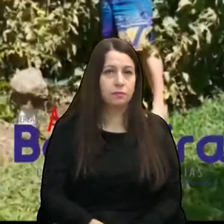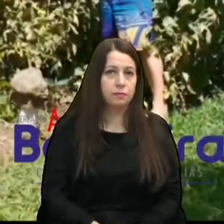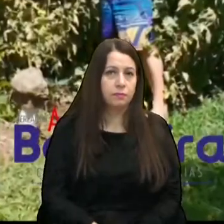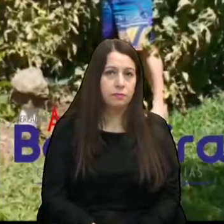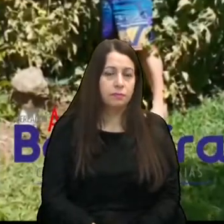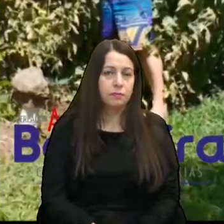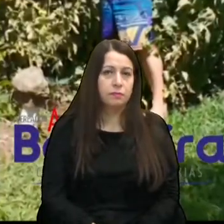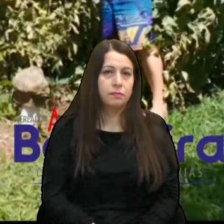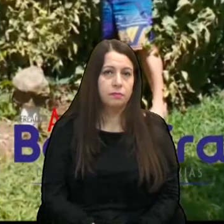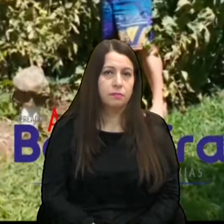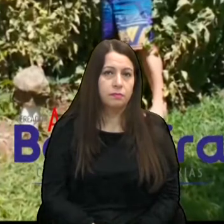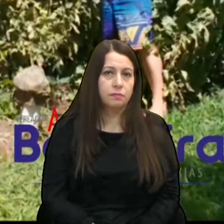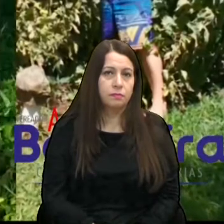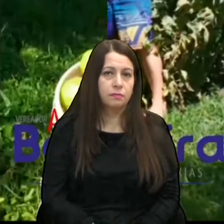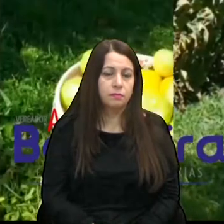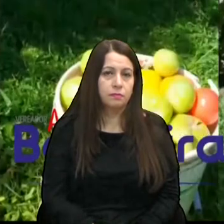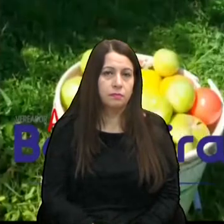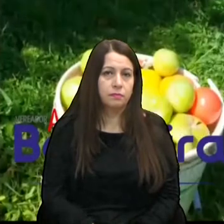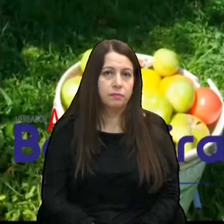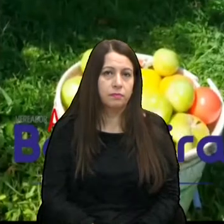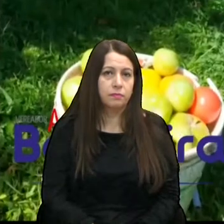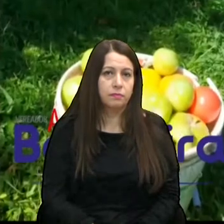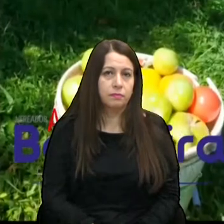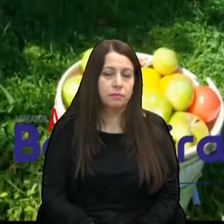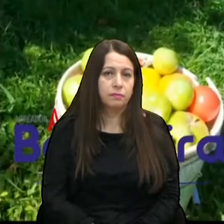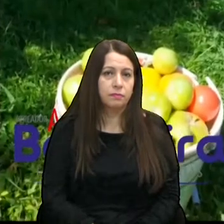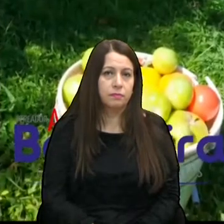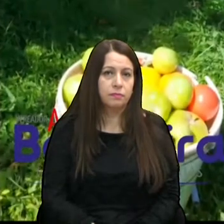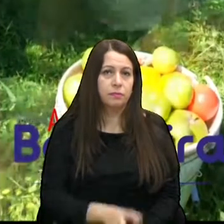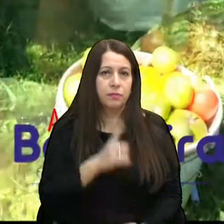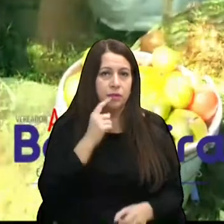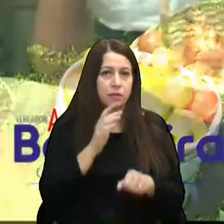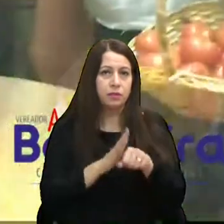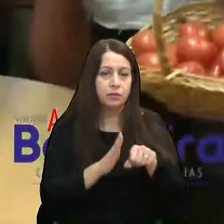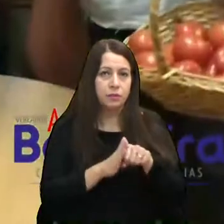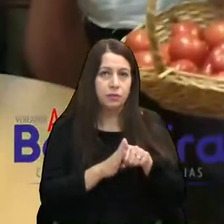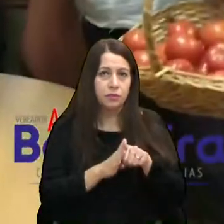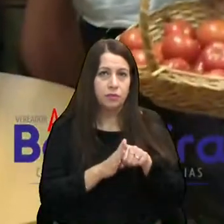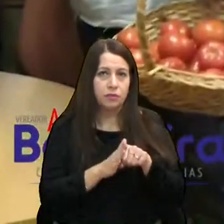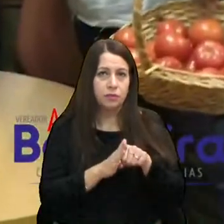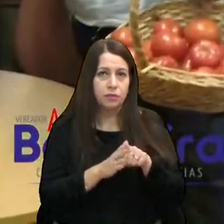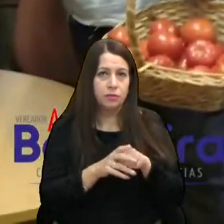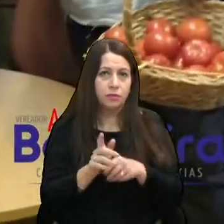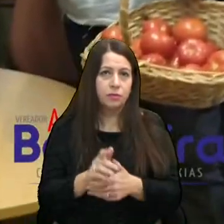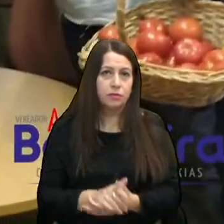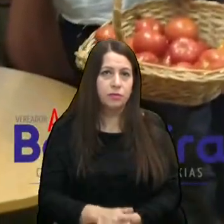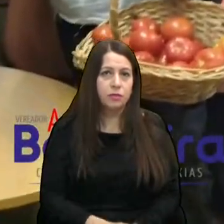atende nos blogs o modo de bolas tomate a idade